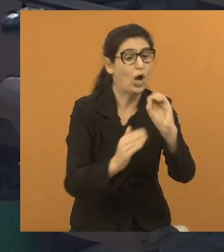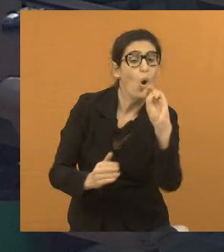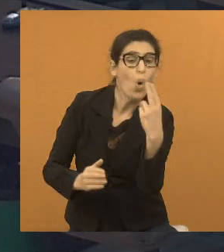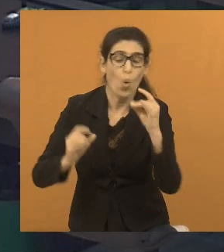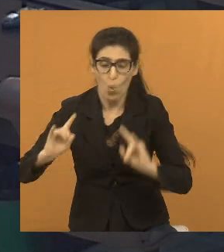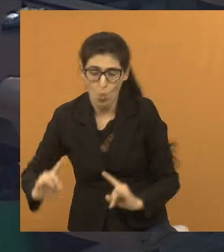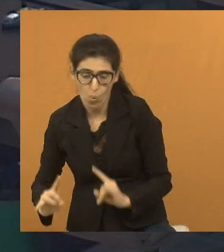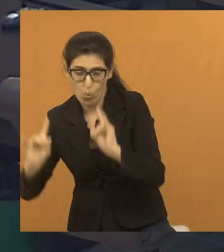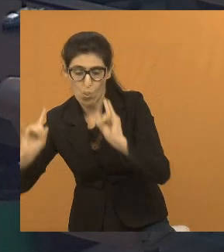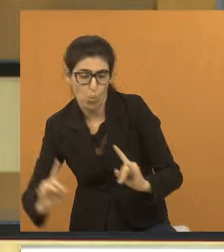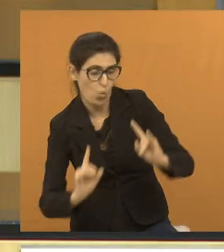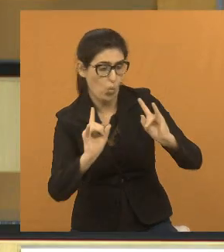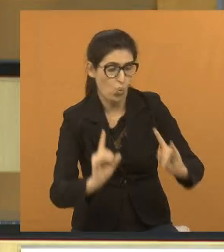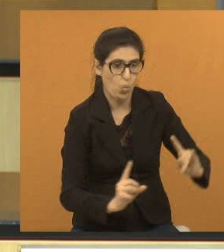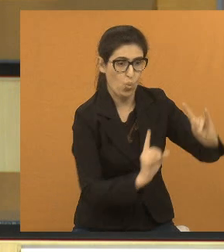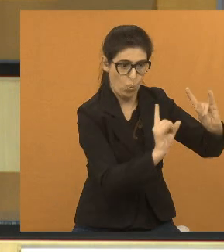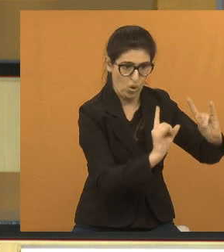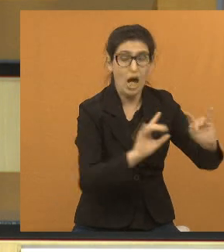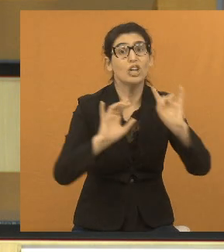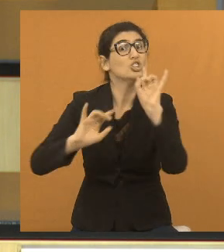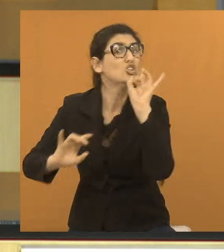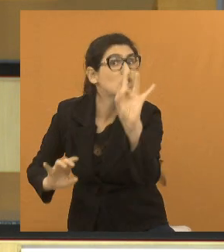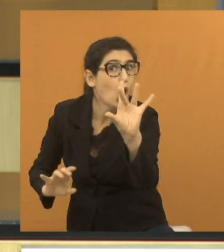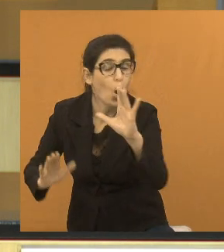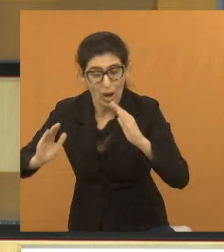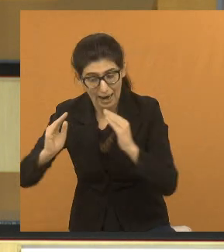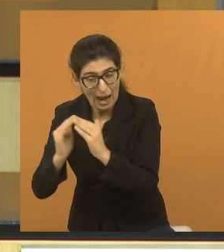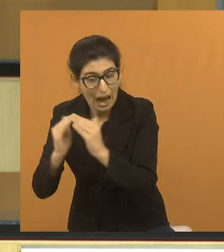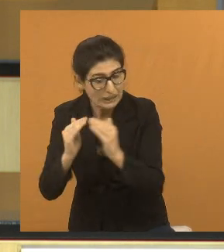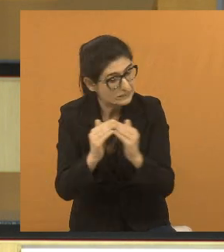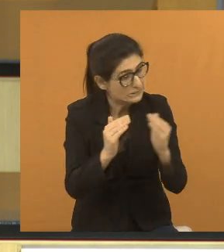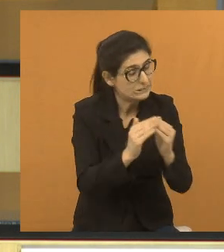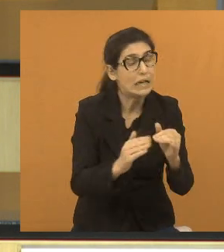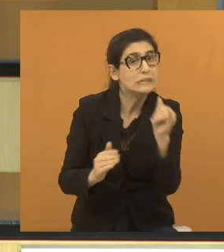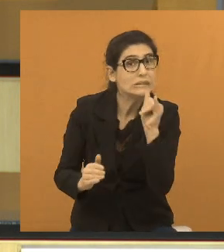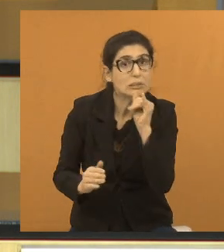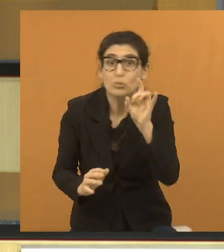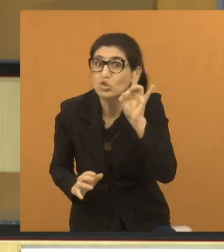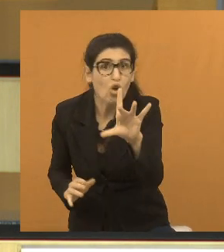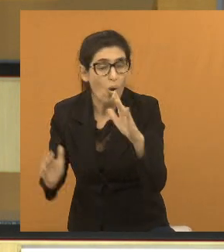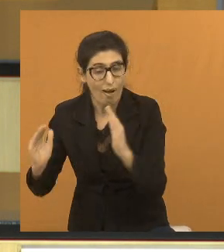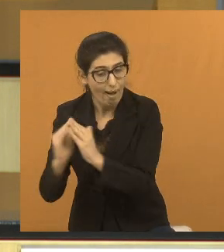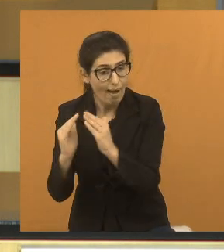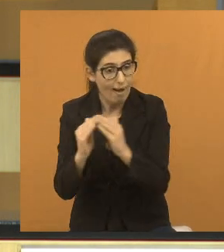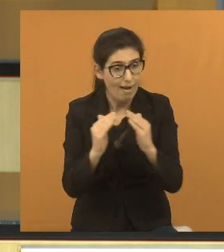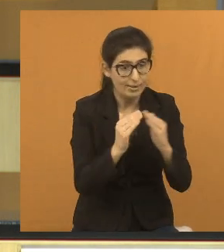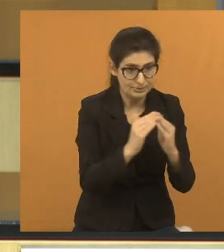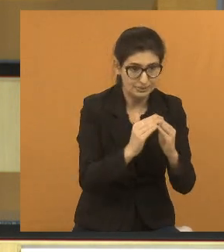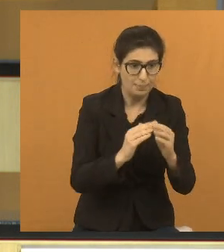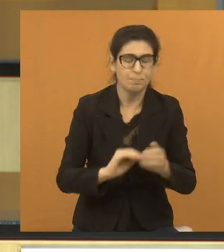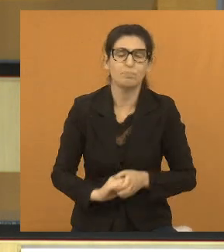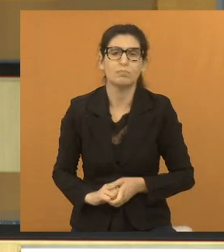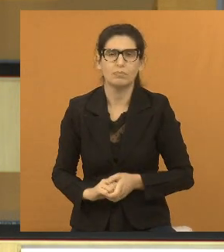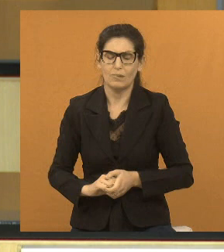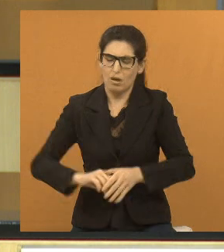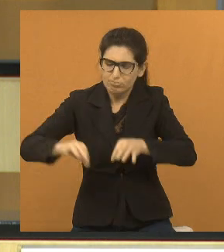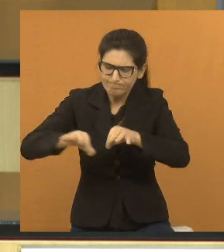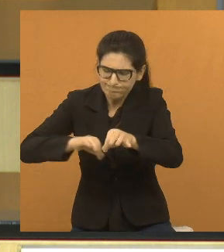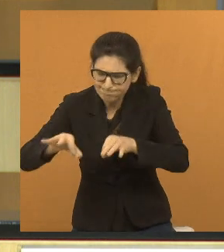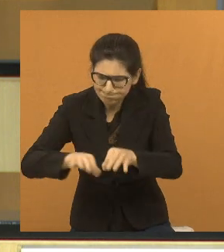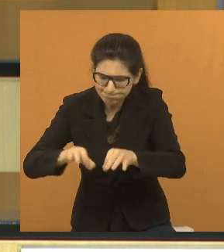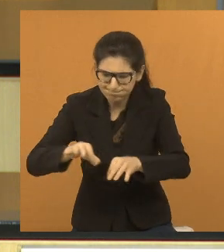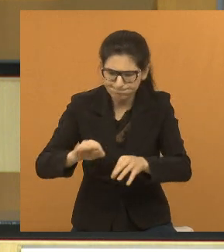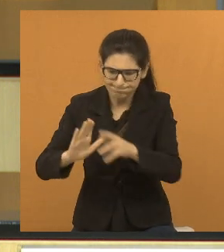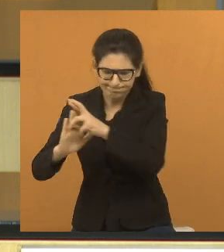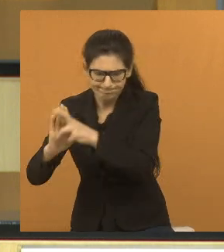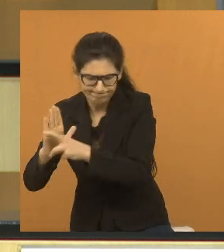E em registro estão estritamente residenciais. E quando da elaboração do plano diretor, da lei